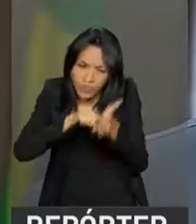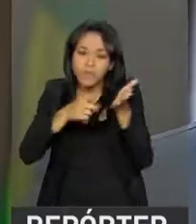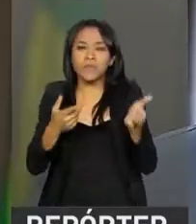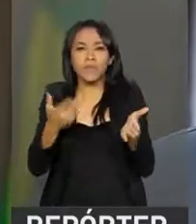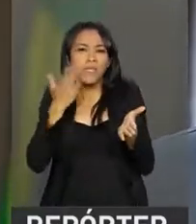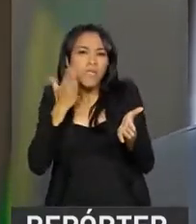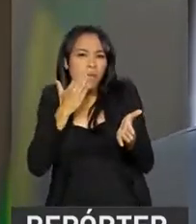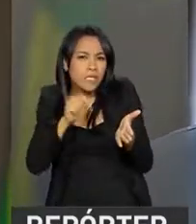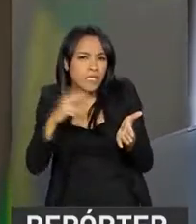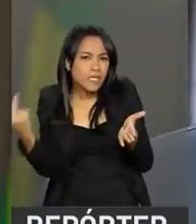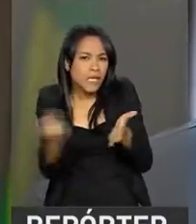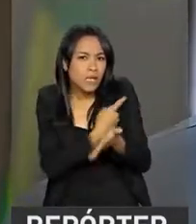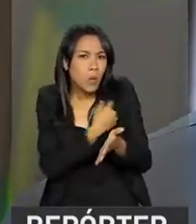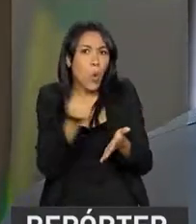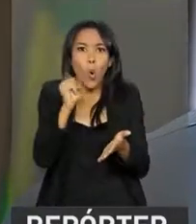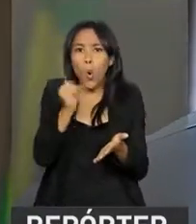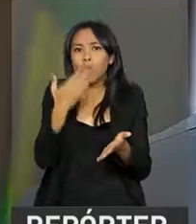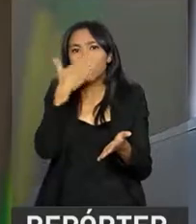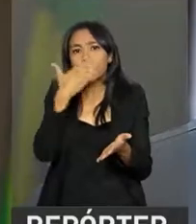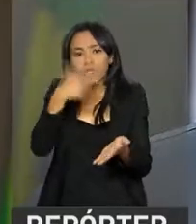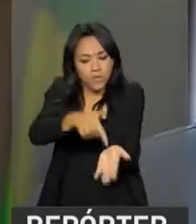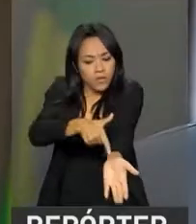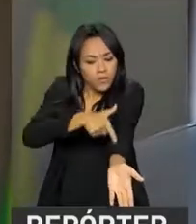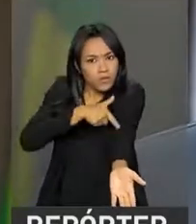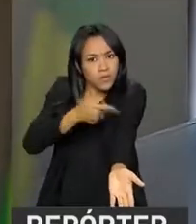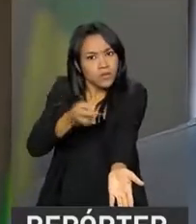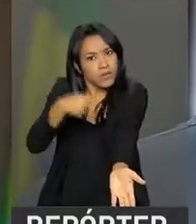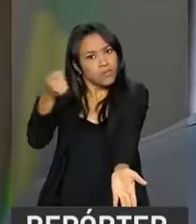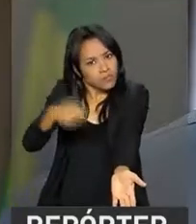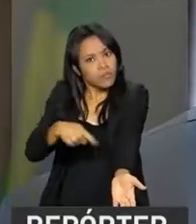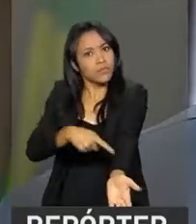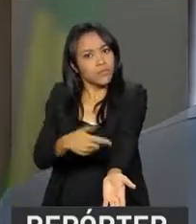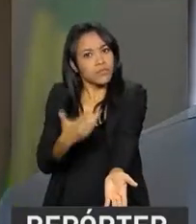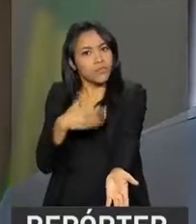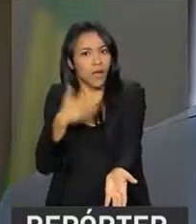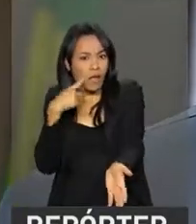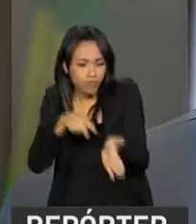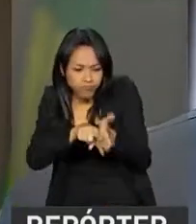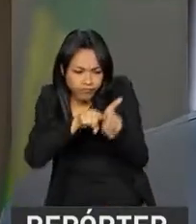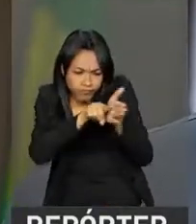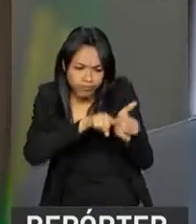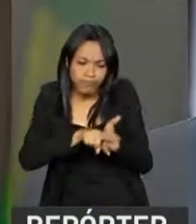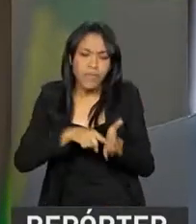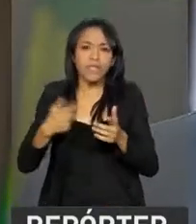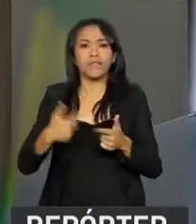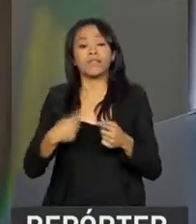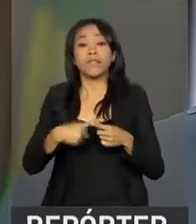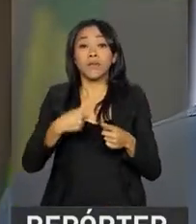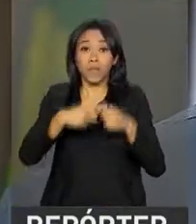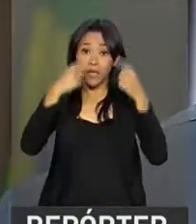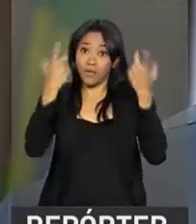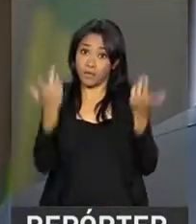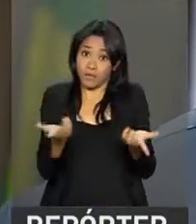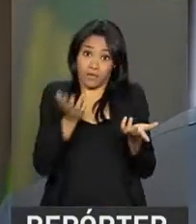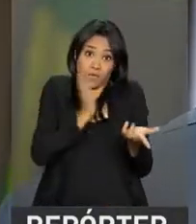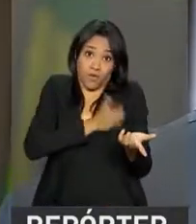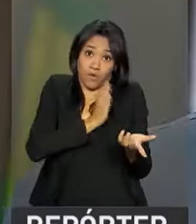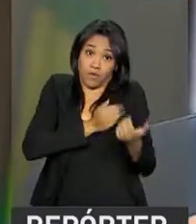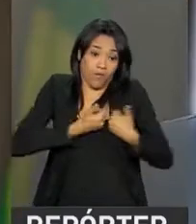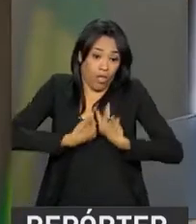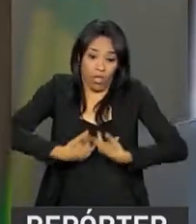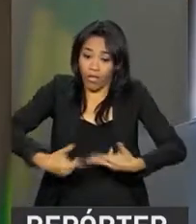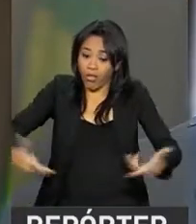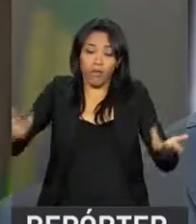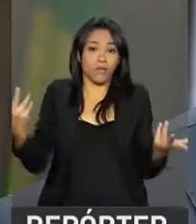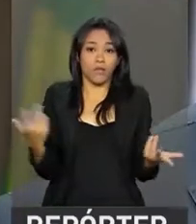uma diabetes depois é importante as doenças cardiovasculares são só simples um